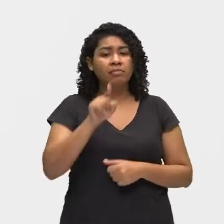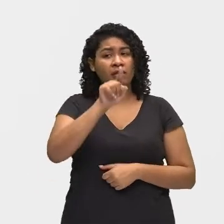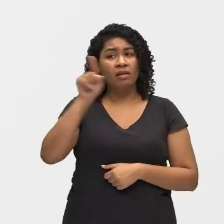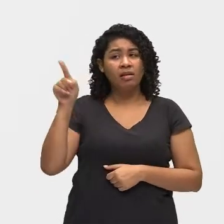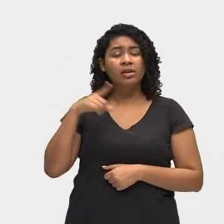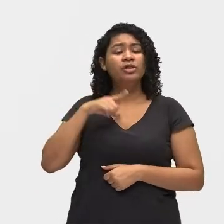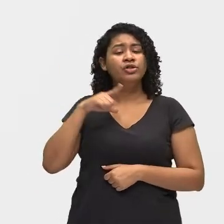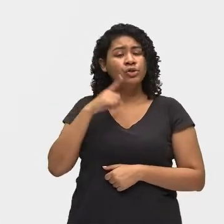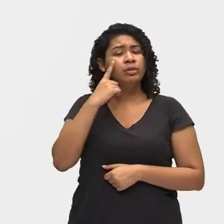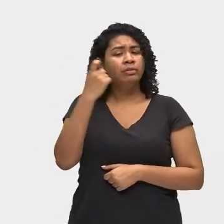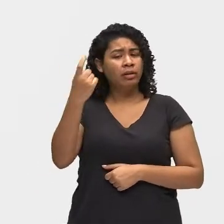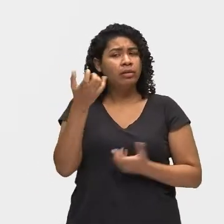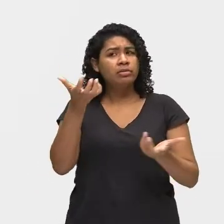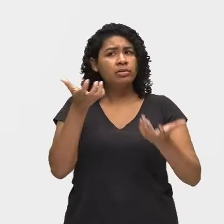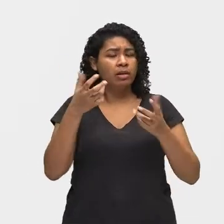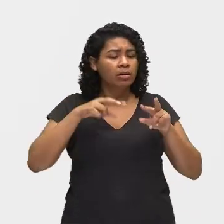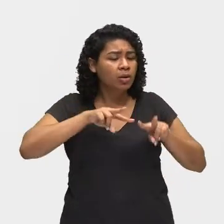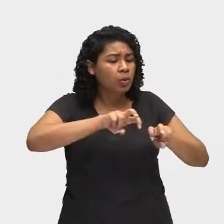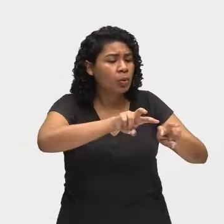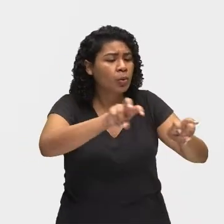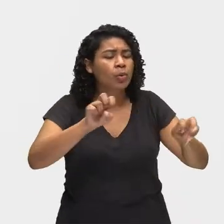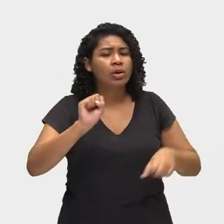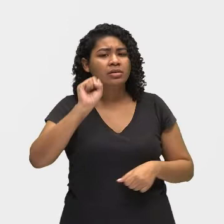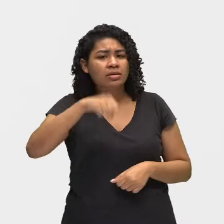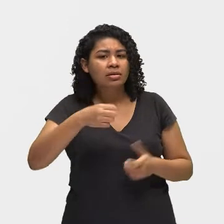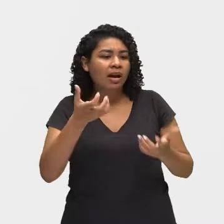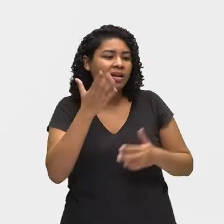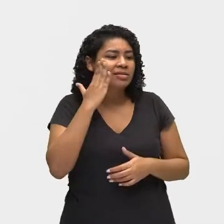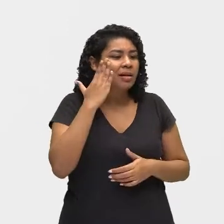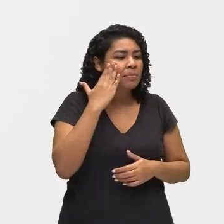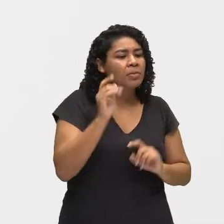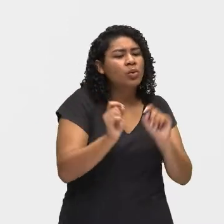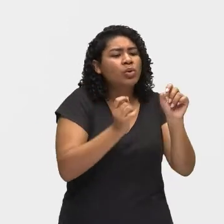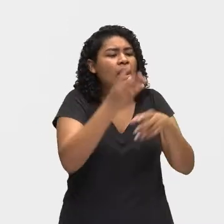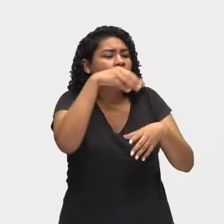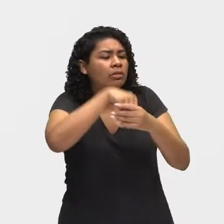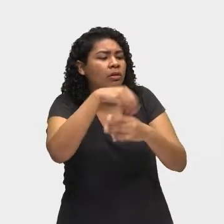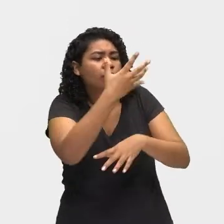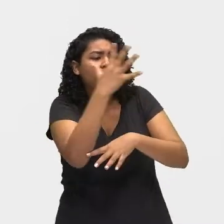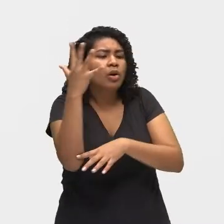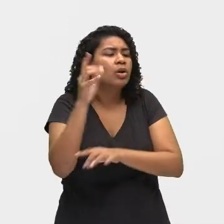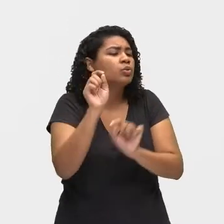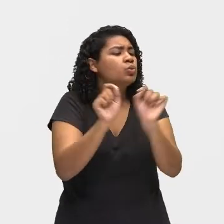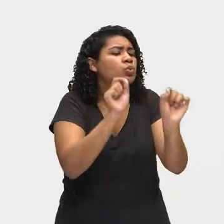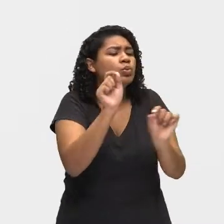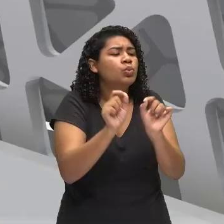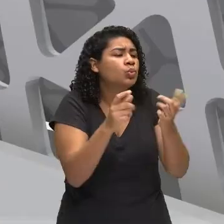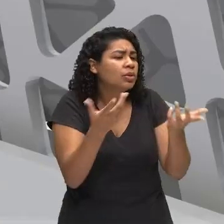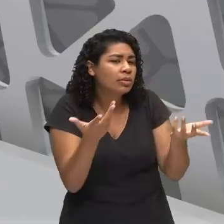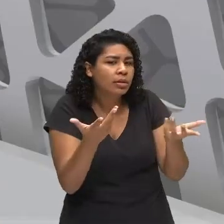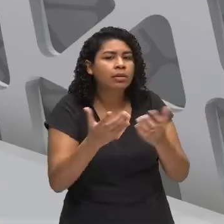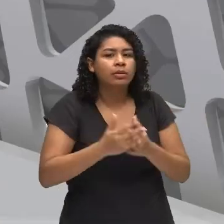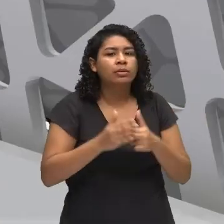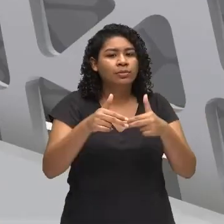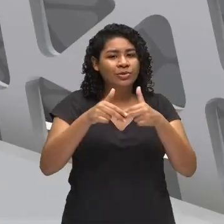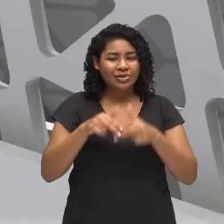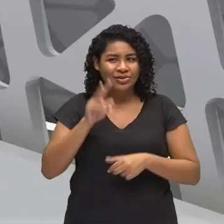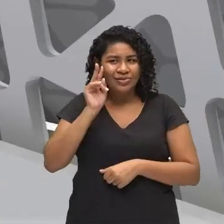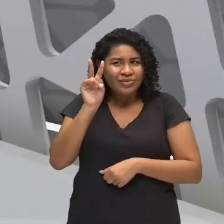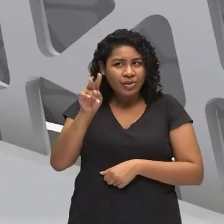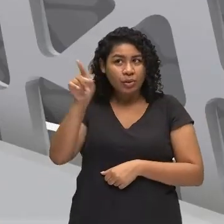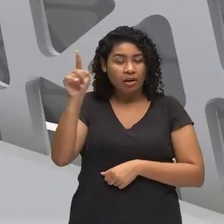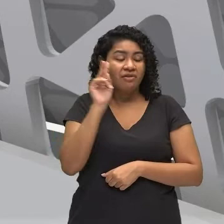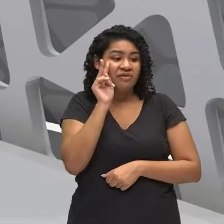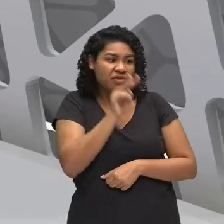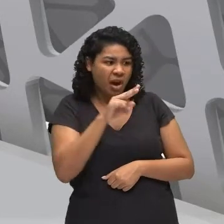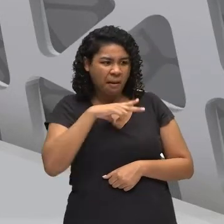na exploração do que tinha nessas florestas. Também queriam enriquecer, exemplo de Portugal, que estava tendo muito lucro. Eles